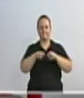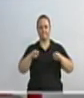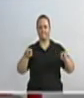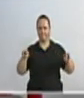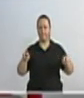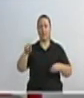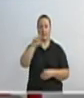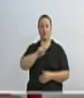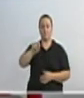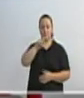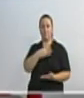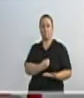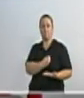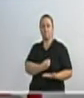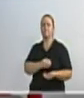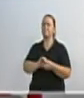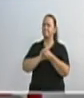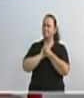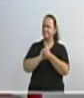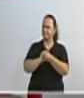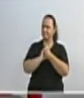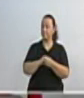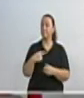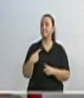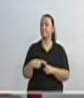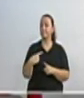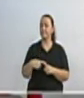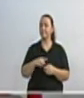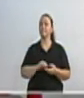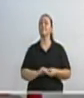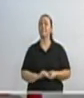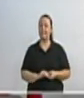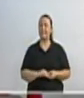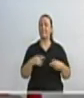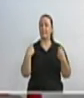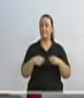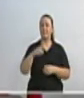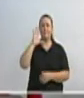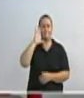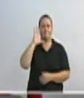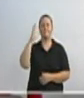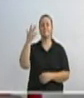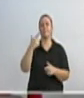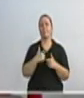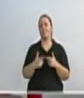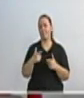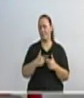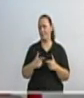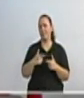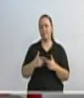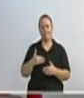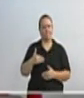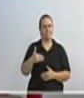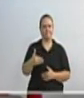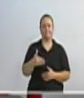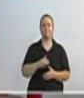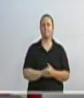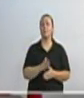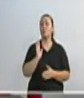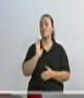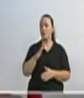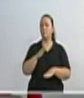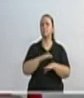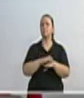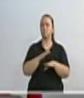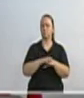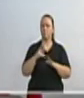que aqui estão de parabéns, porque nós precisamos resolver essa demanda de uma vez por todas. Fizemos a nossa parte enquanto